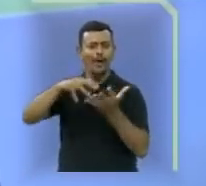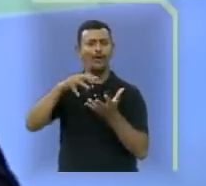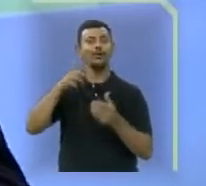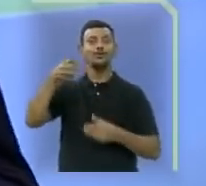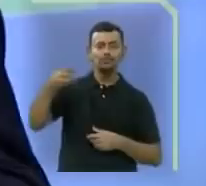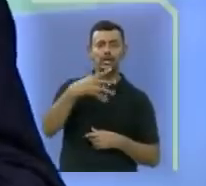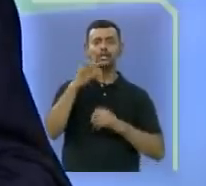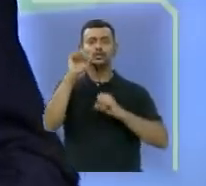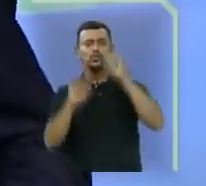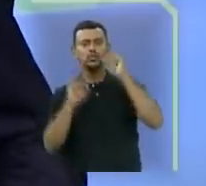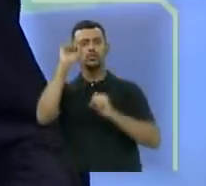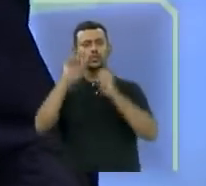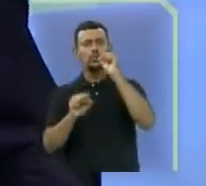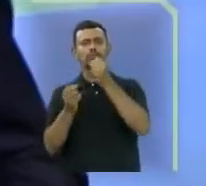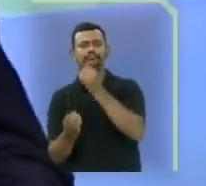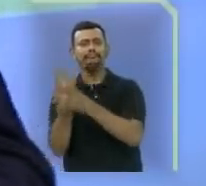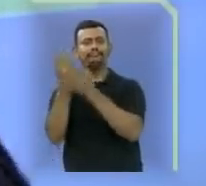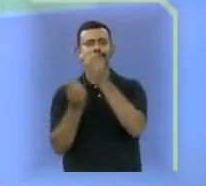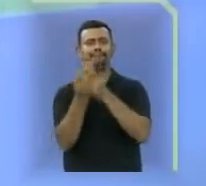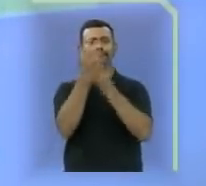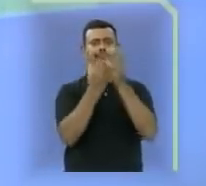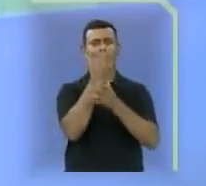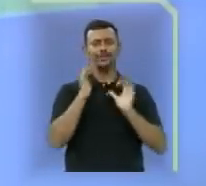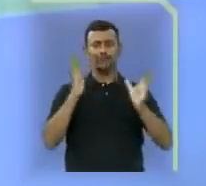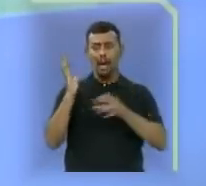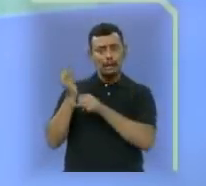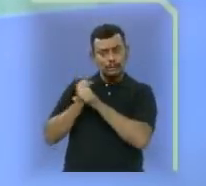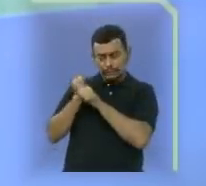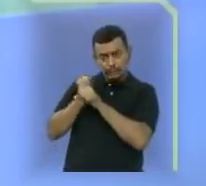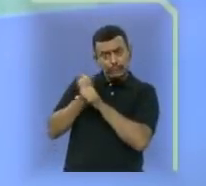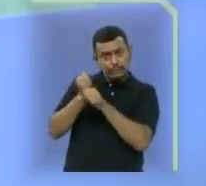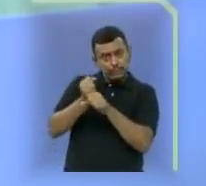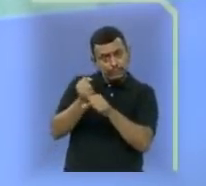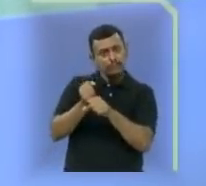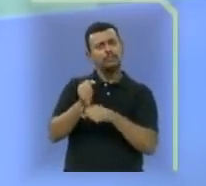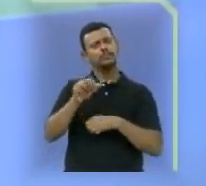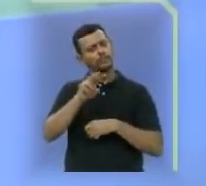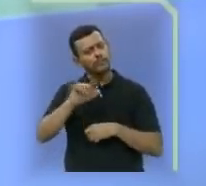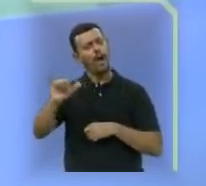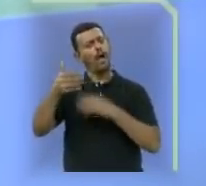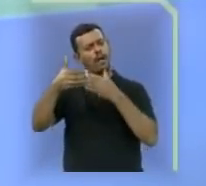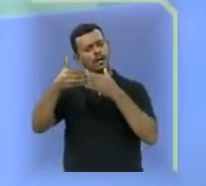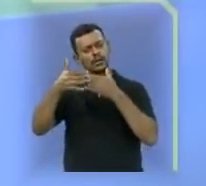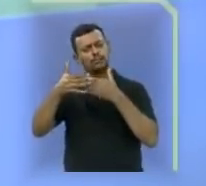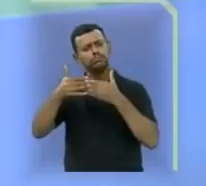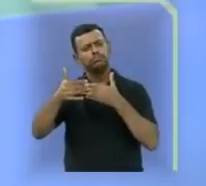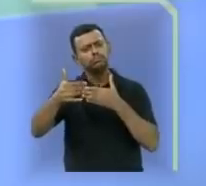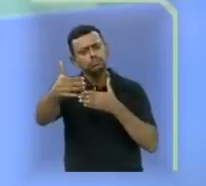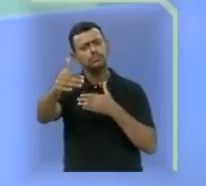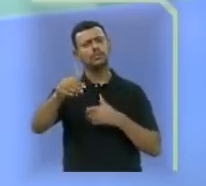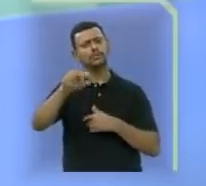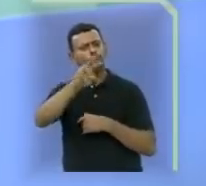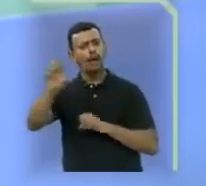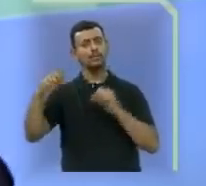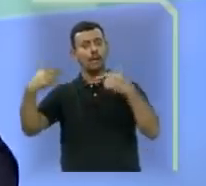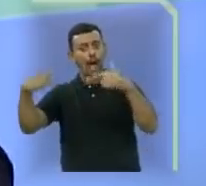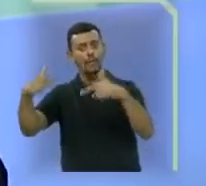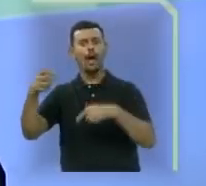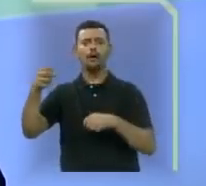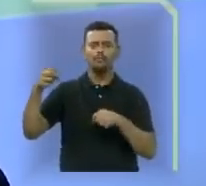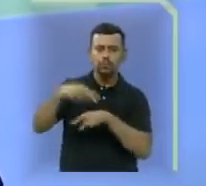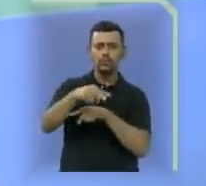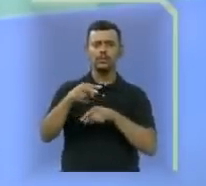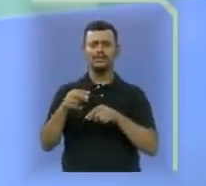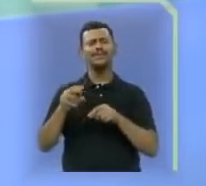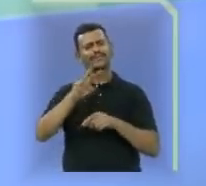situação em que nos próximos anos muita transformação vai haver nos empregos, nos setores. Isso está acontecendo no